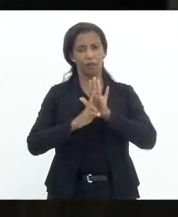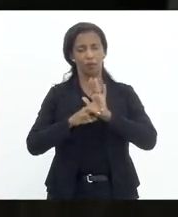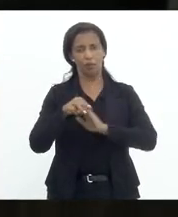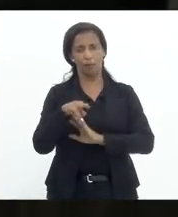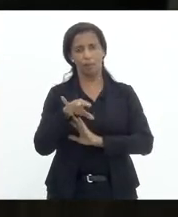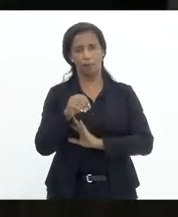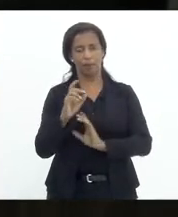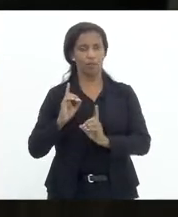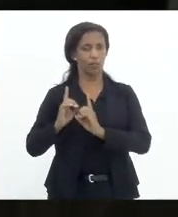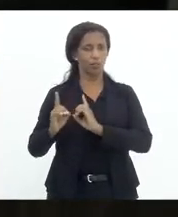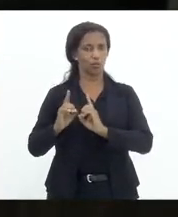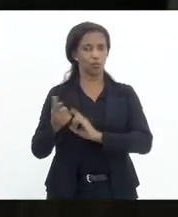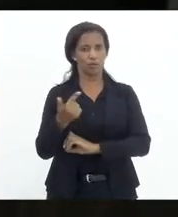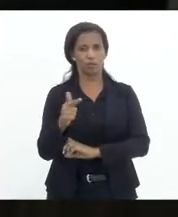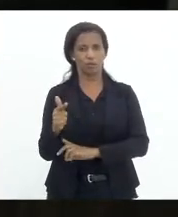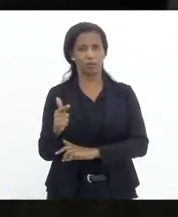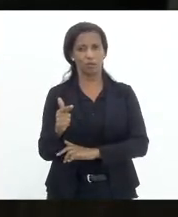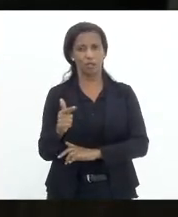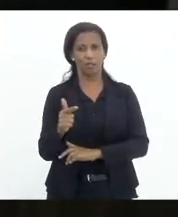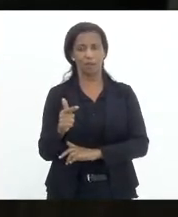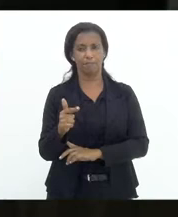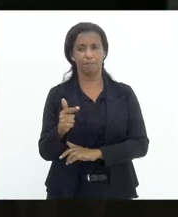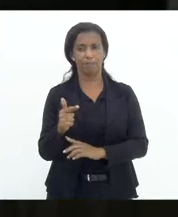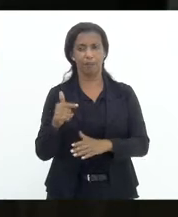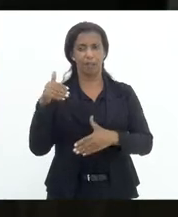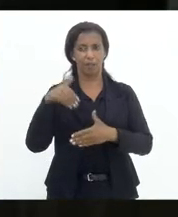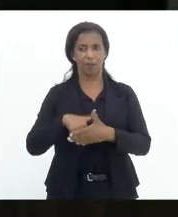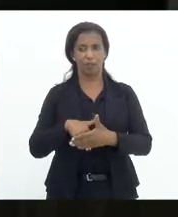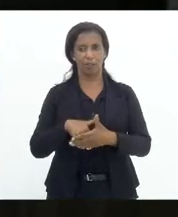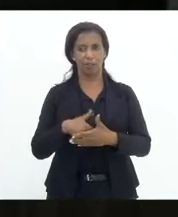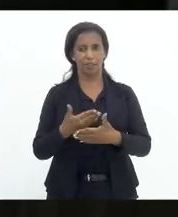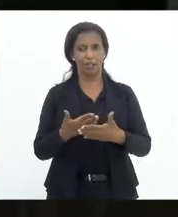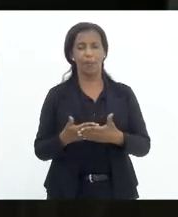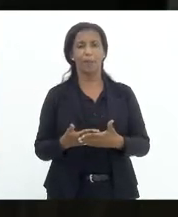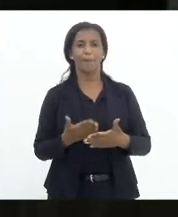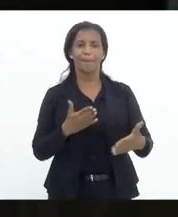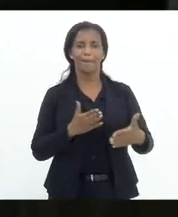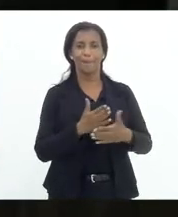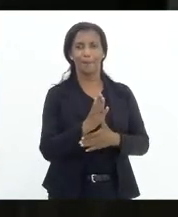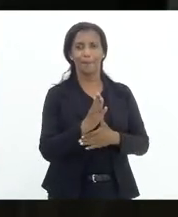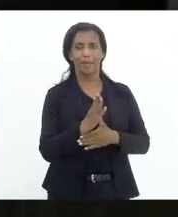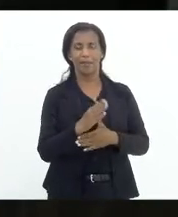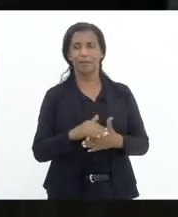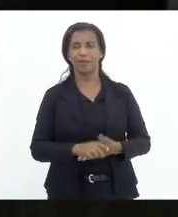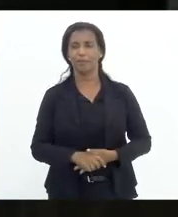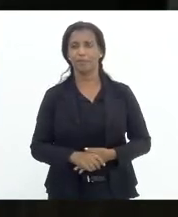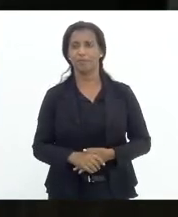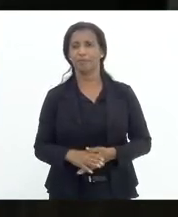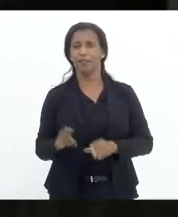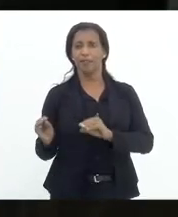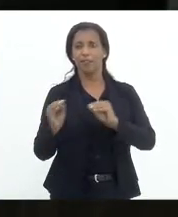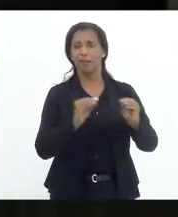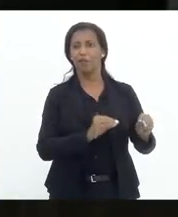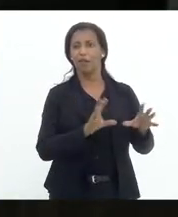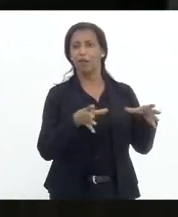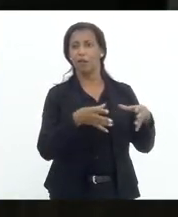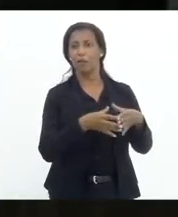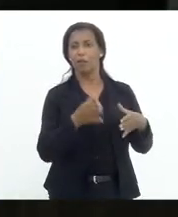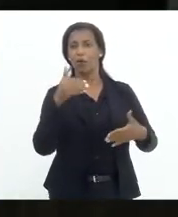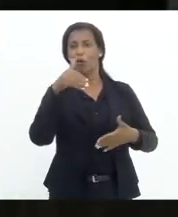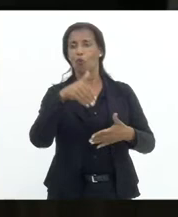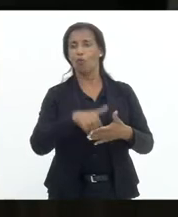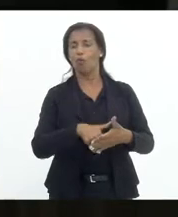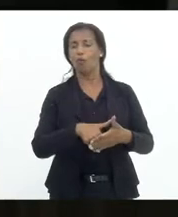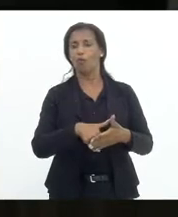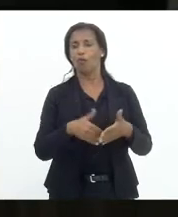mas canela em discussão não haveria querer discutir sem a discussão e votação seus que aprovam permaneçam Como estão aprovado vai à promulgação com